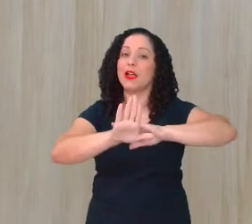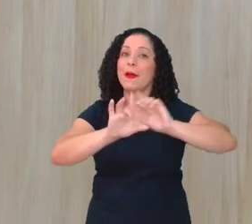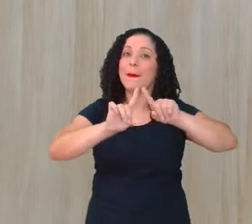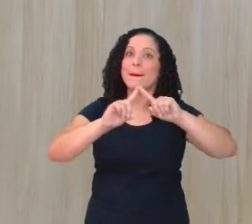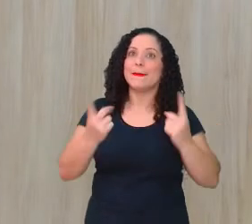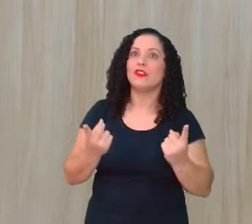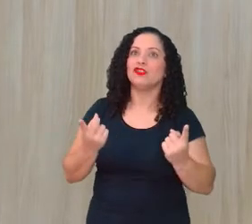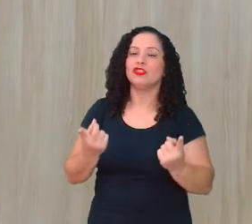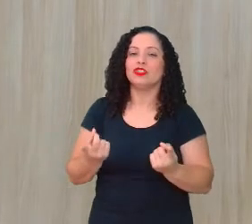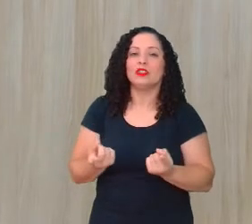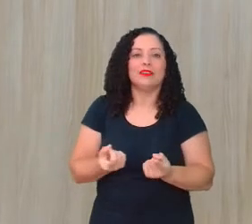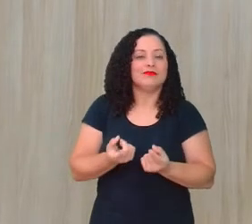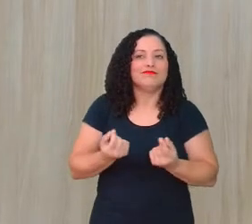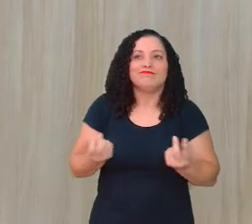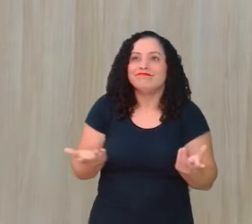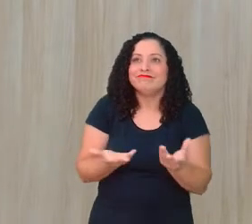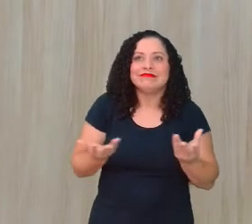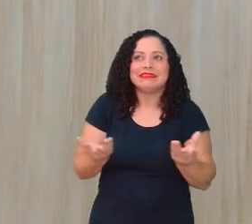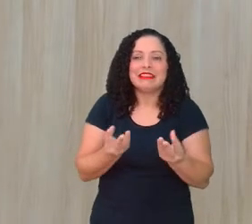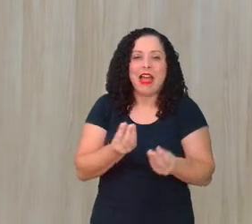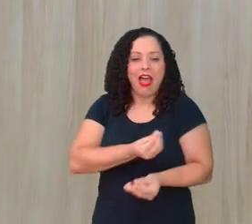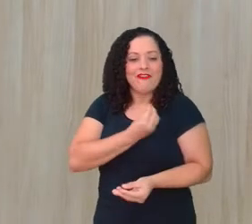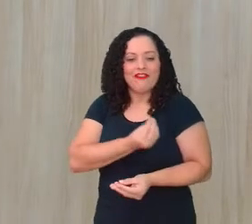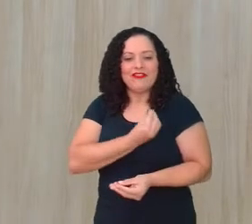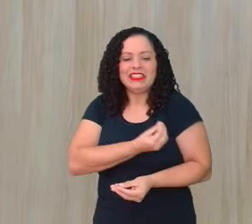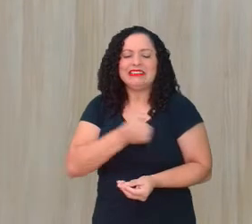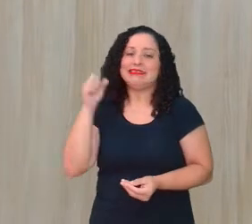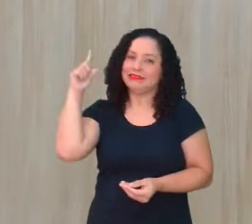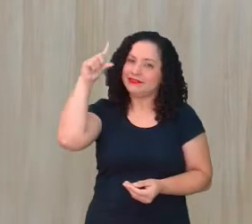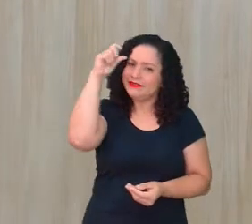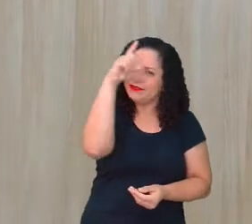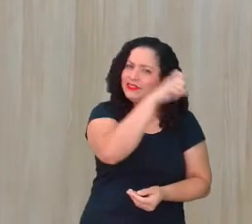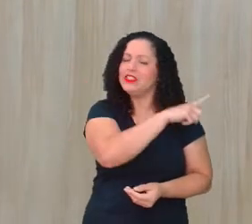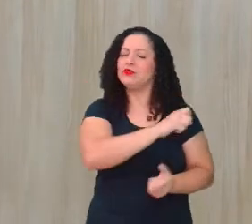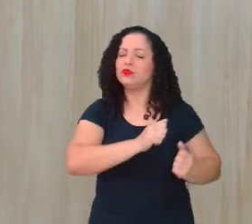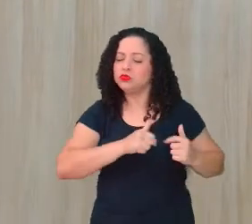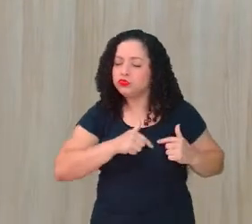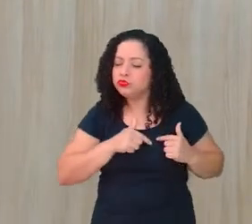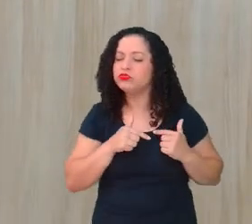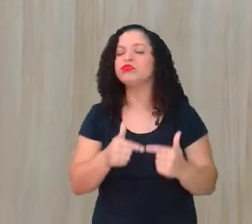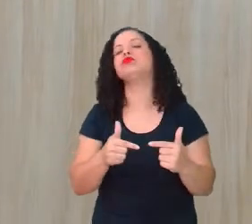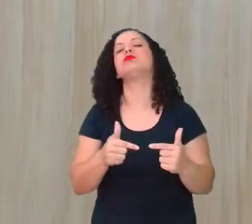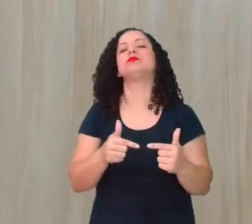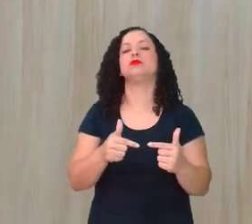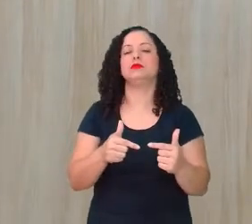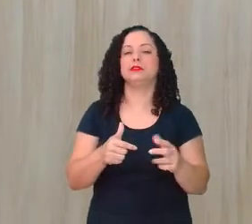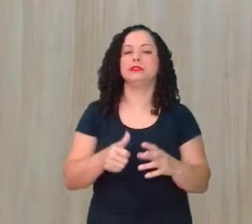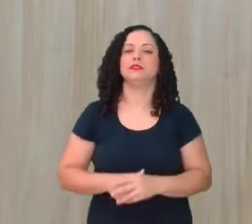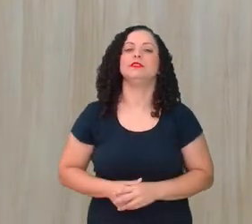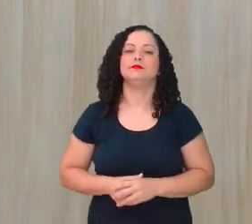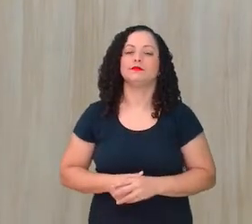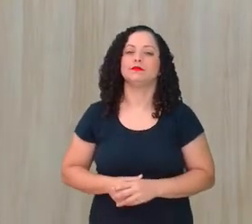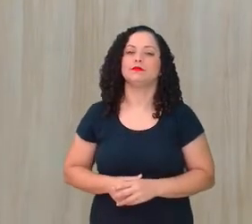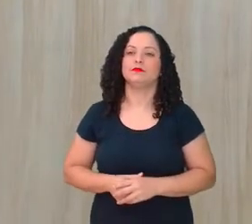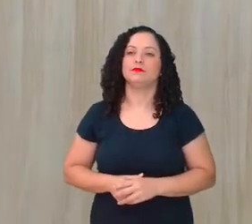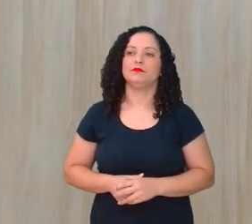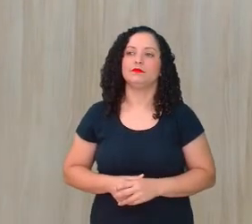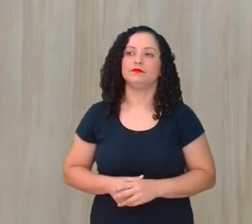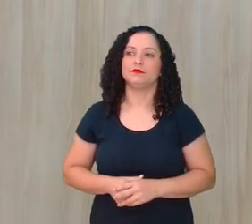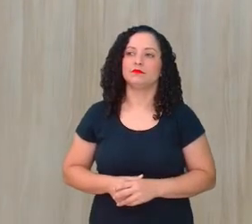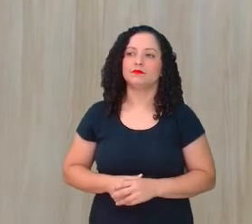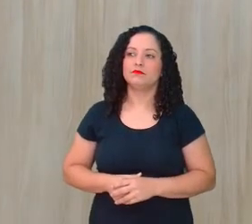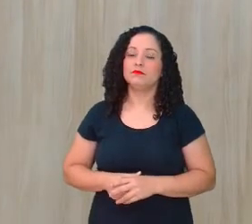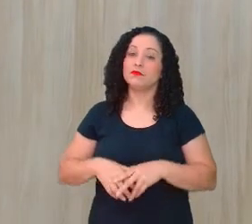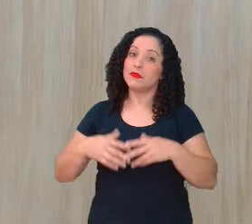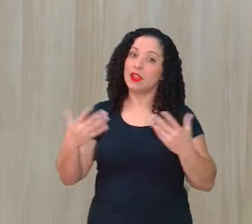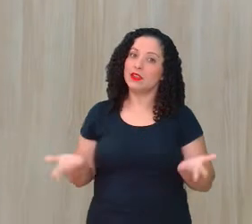têm condições de vida assim satisfatórias, né? Isso. E geralmente essas